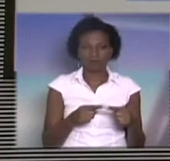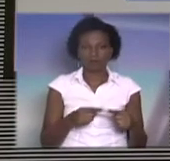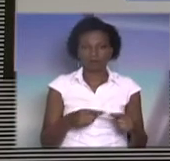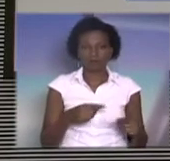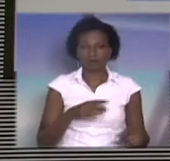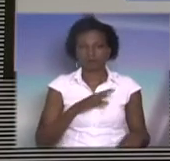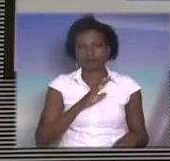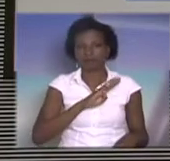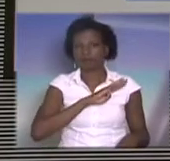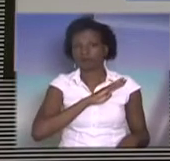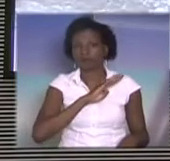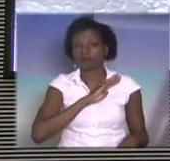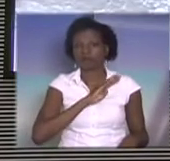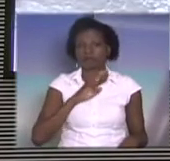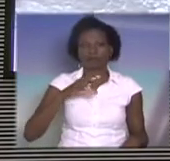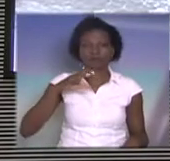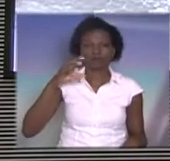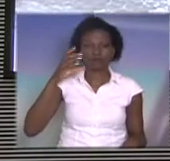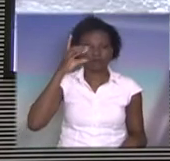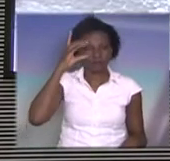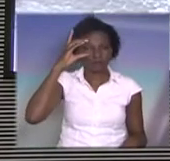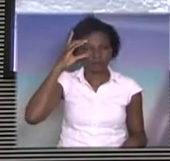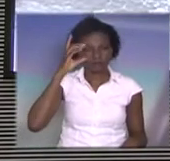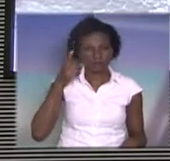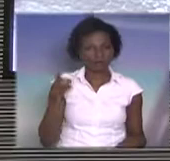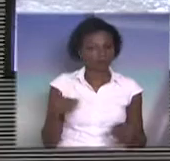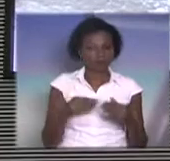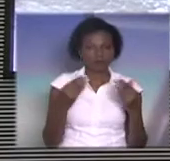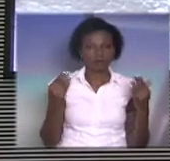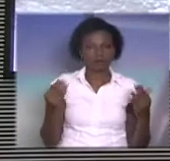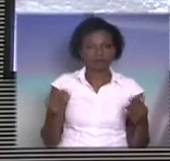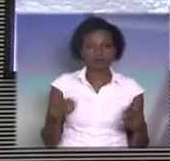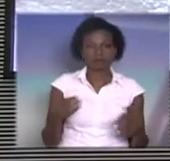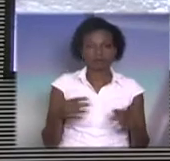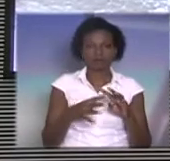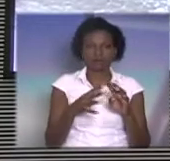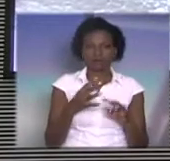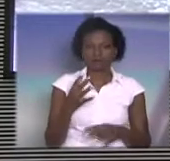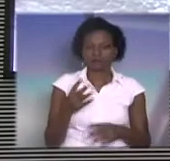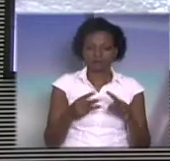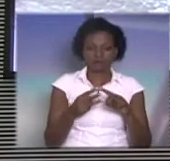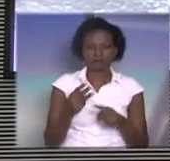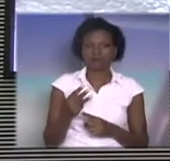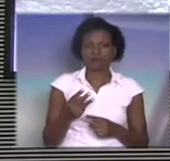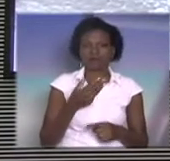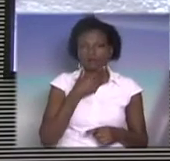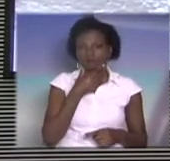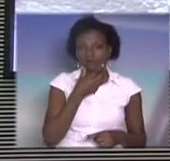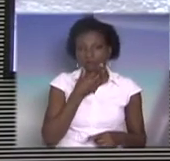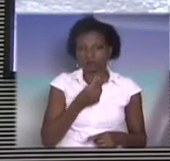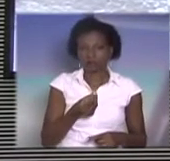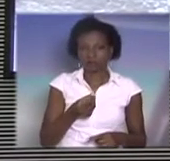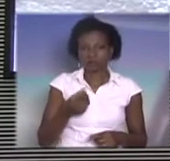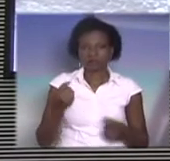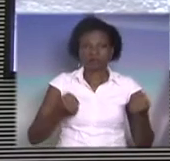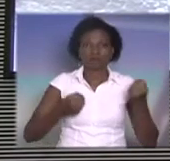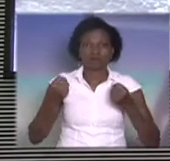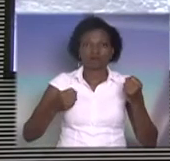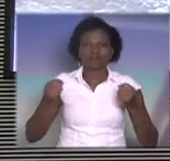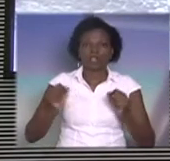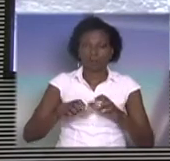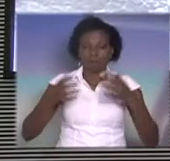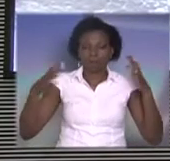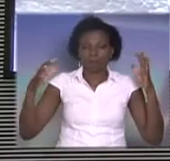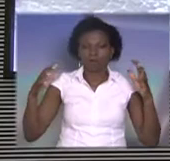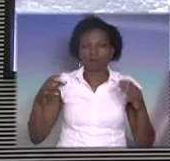né? Coincidência. Coincidência. Esses 3 terroristas lançaram um carro-bomba